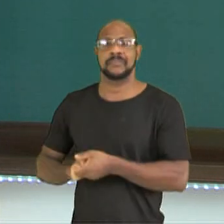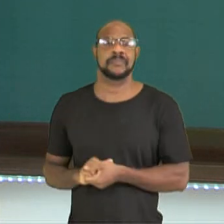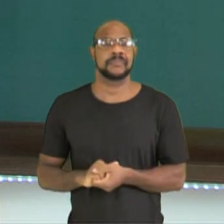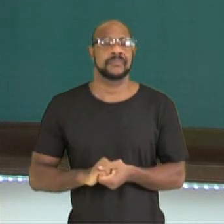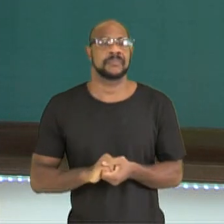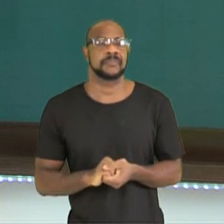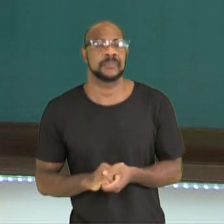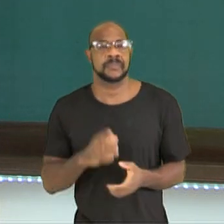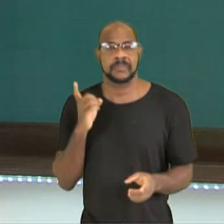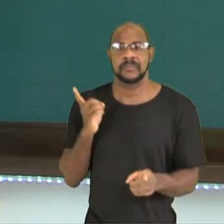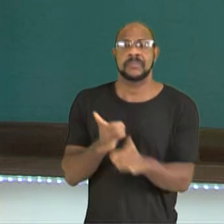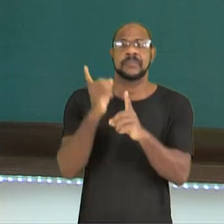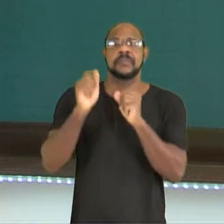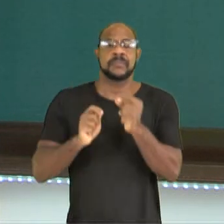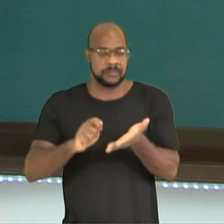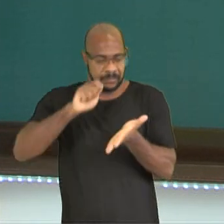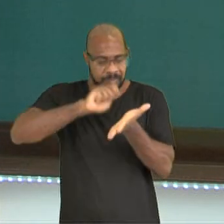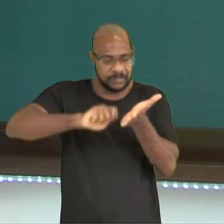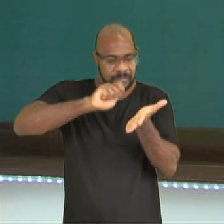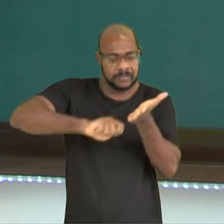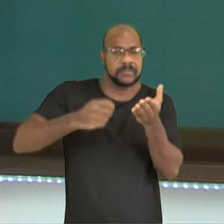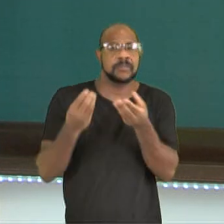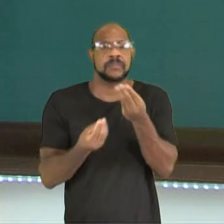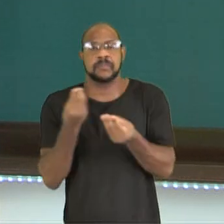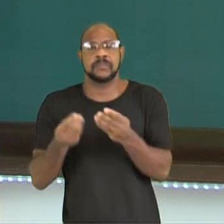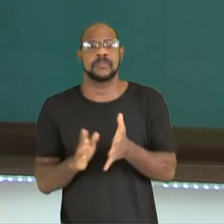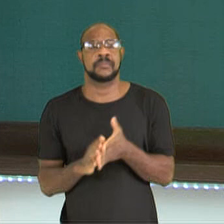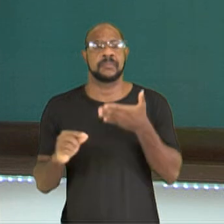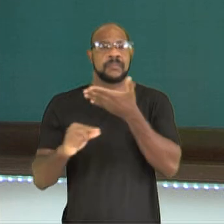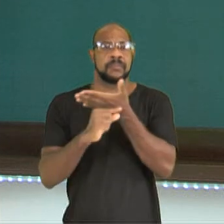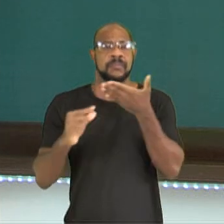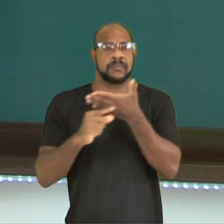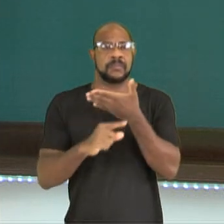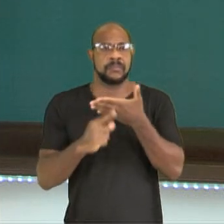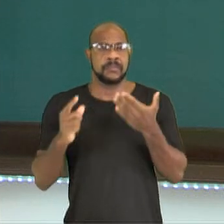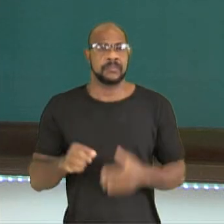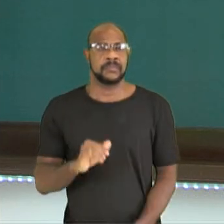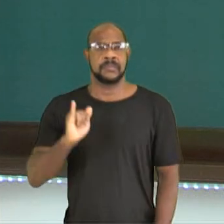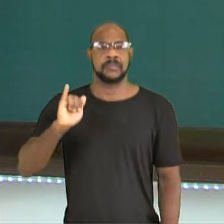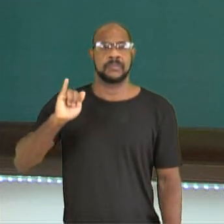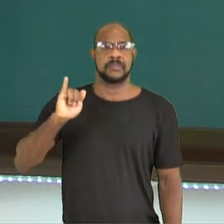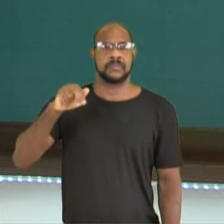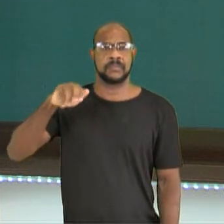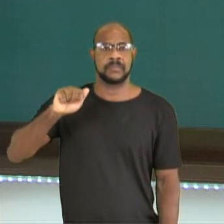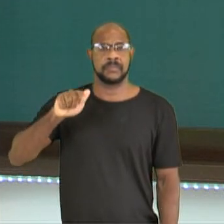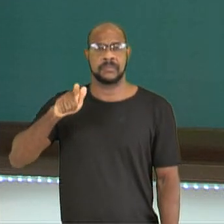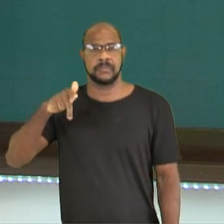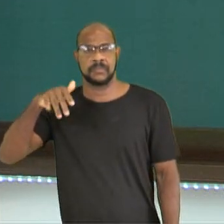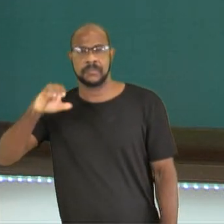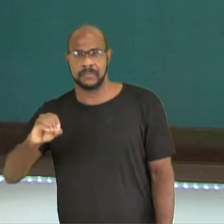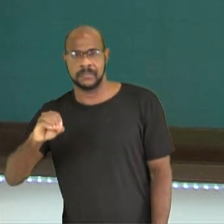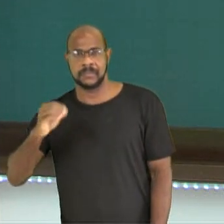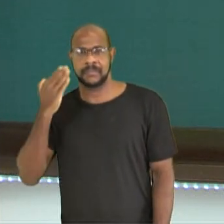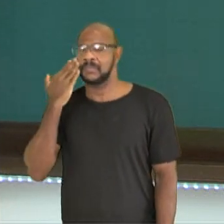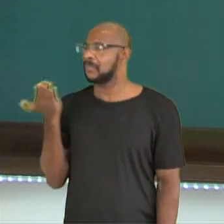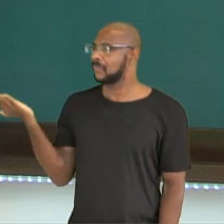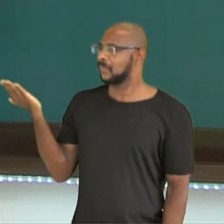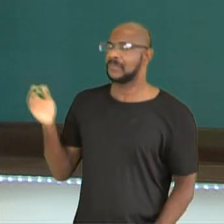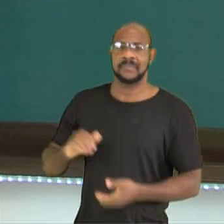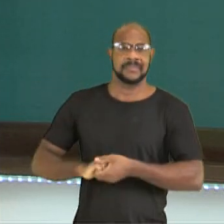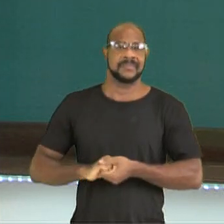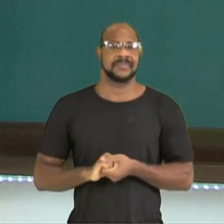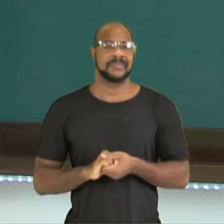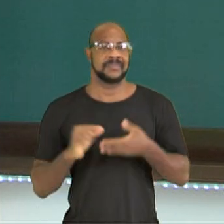é A Descoberta da Escrita, do autor Inácio de Loyola Brandão. Falando um pouco sobre o autor, você tem